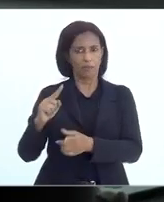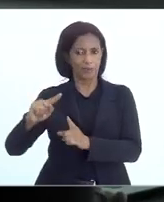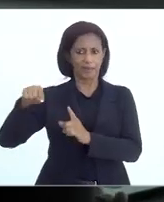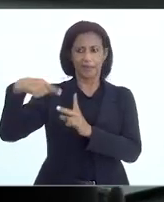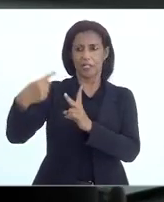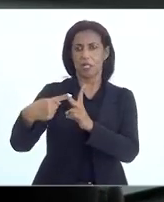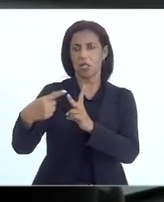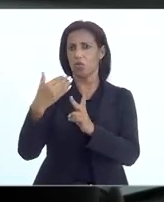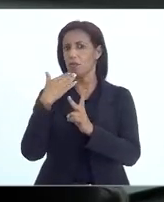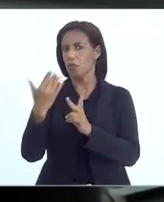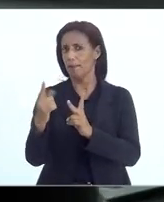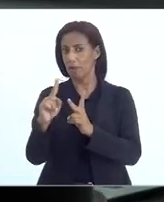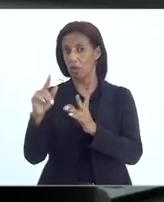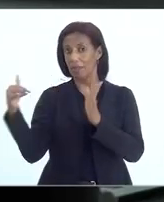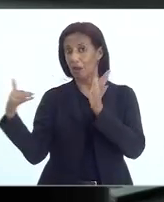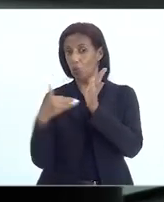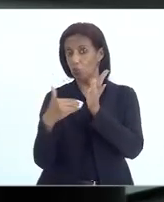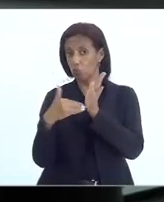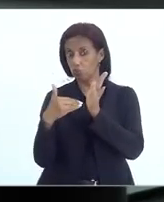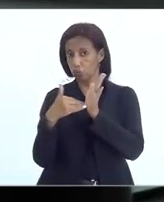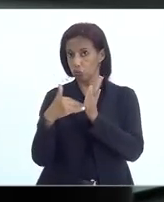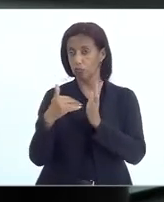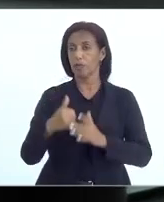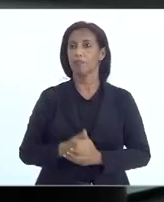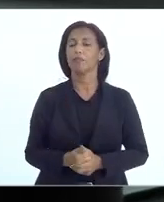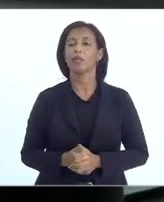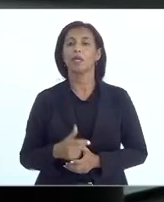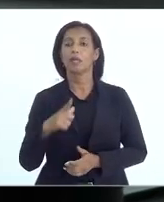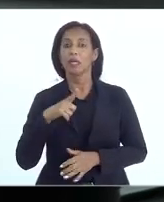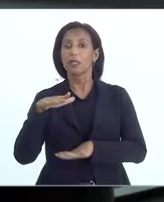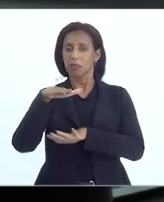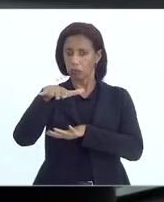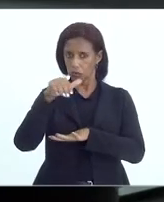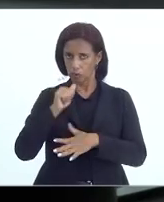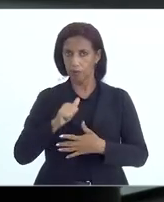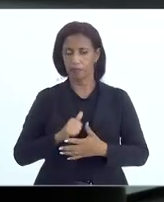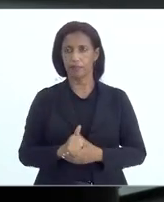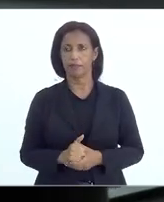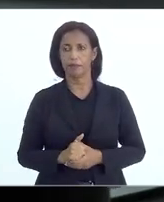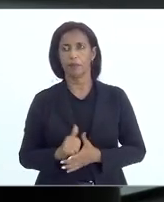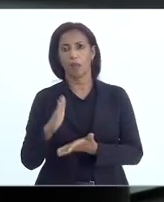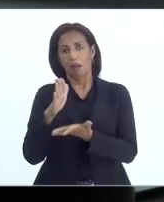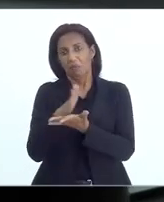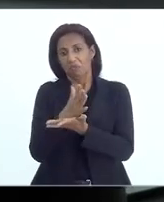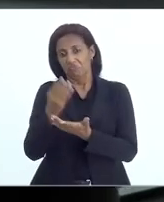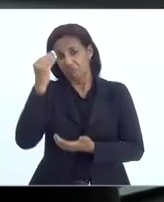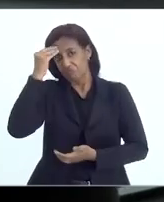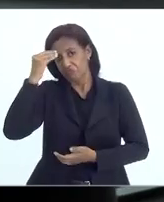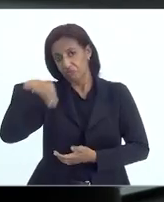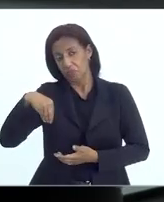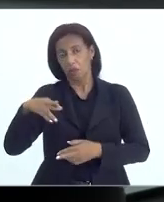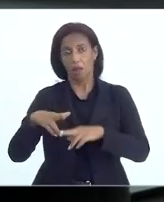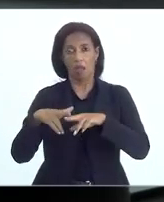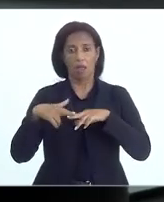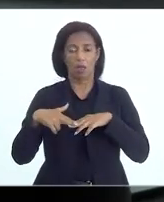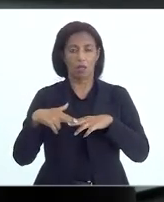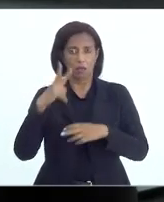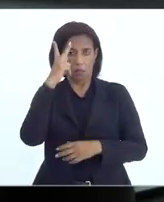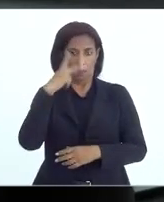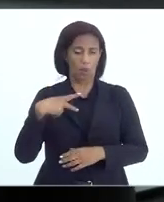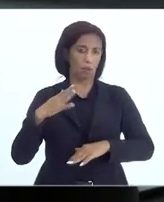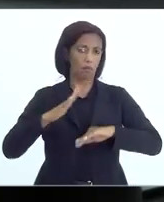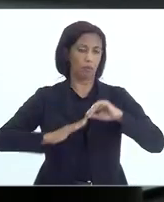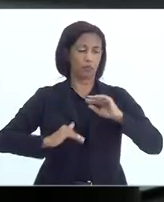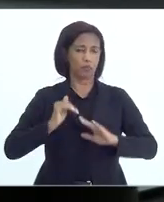seguinte que a pessoa pede na última convocação eles são chamados alguns desistem né Por razões pessoais